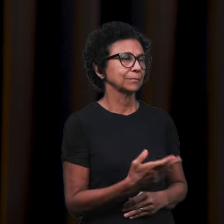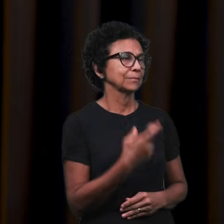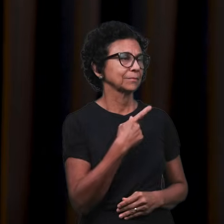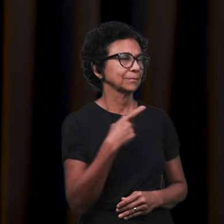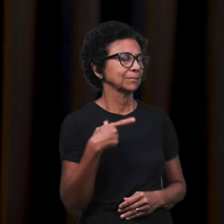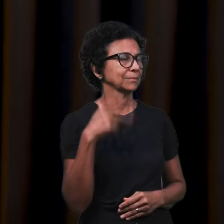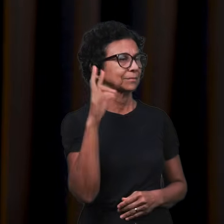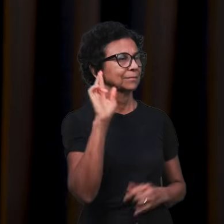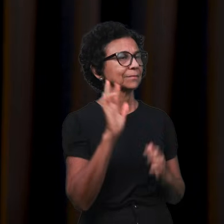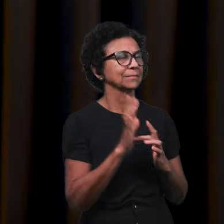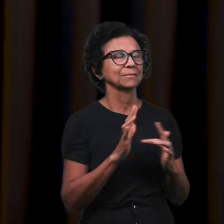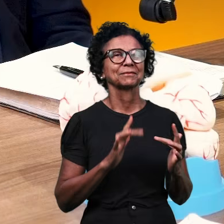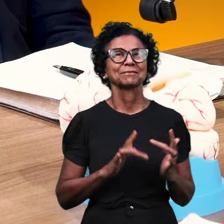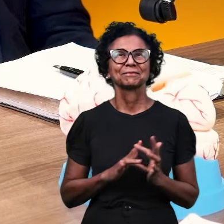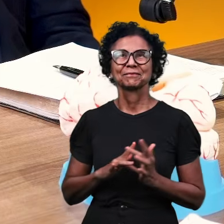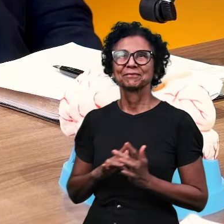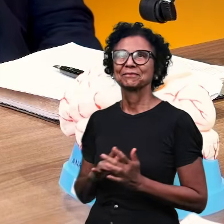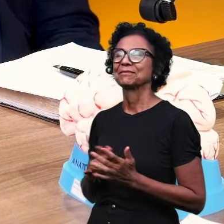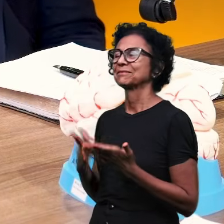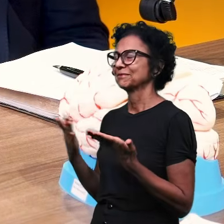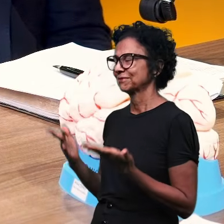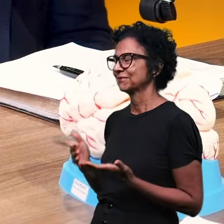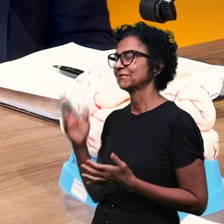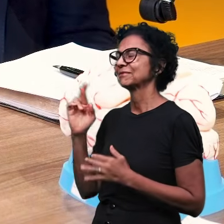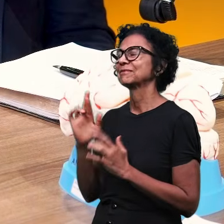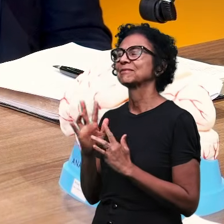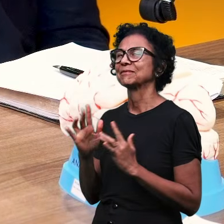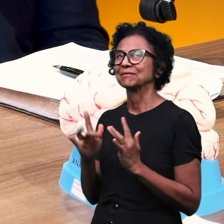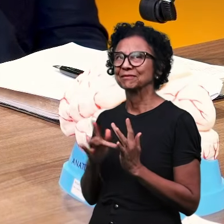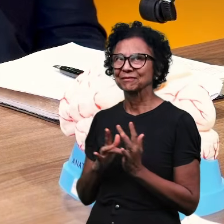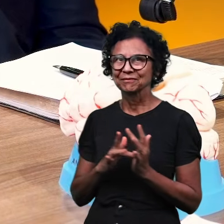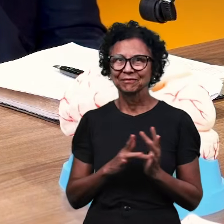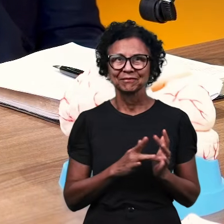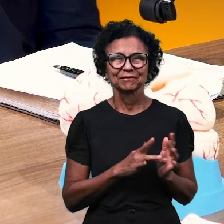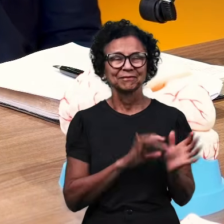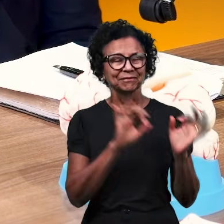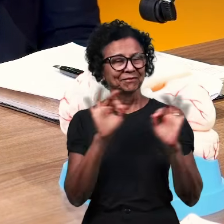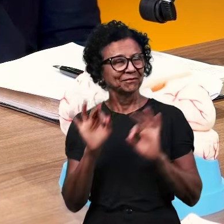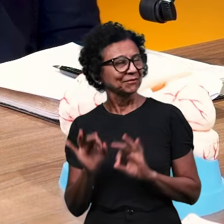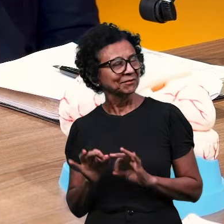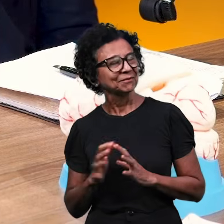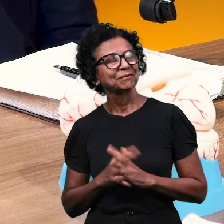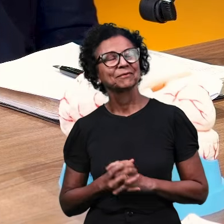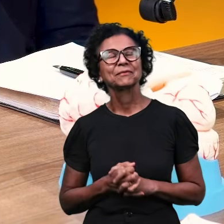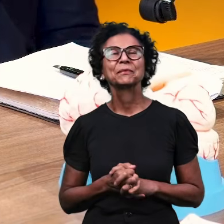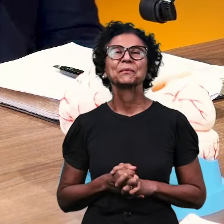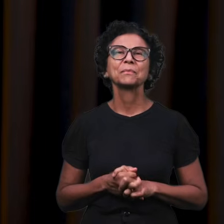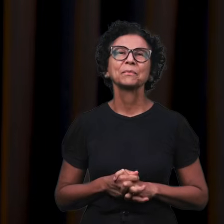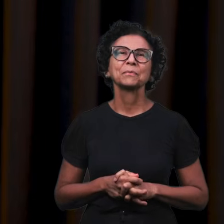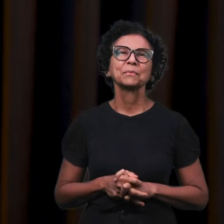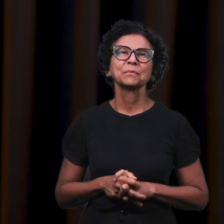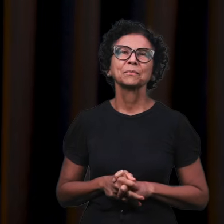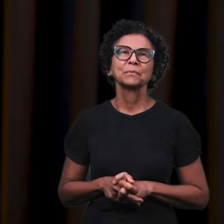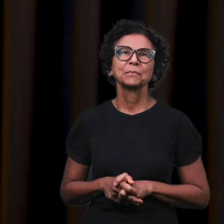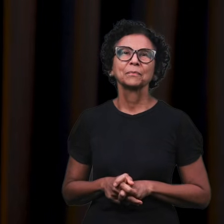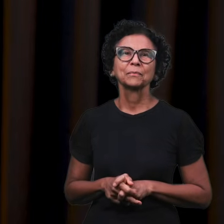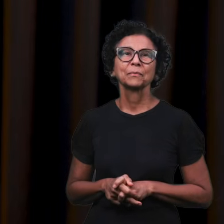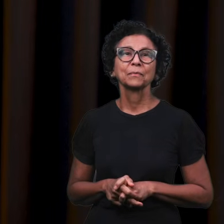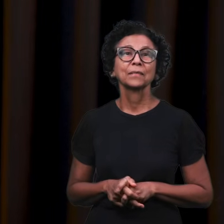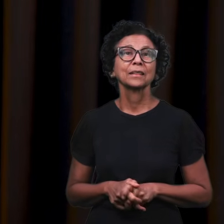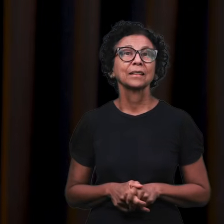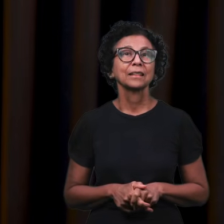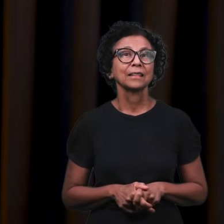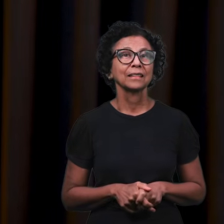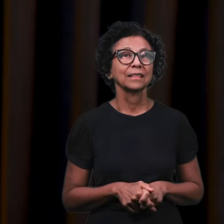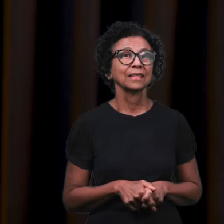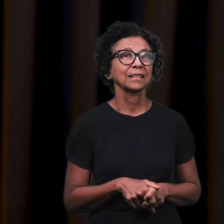Capuzzo. A paz do Senhor, pastor Orlando. Paz do Senhor, pastor Fabiano, a paz do Senhor a você que nos assiste. Também temos